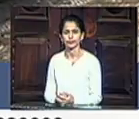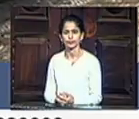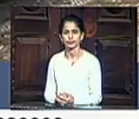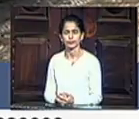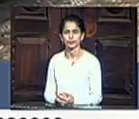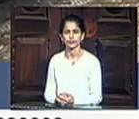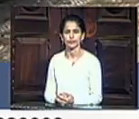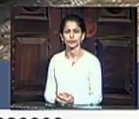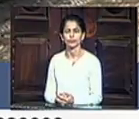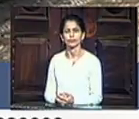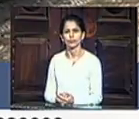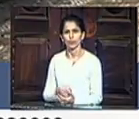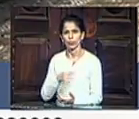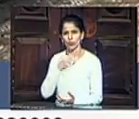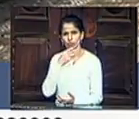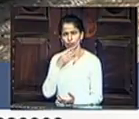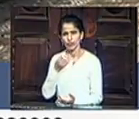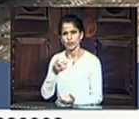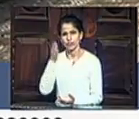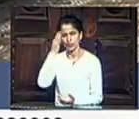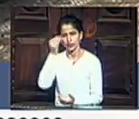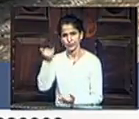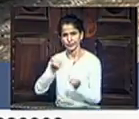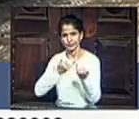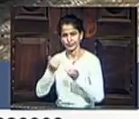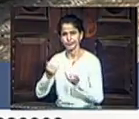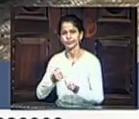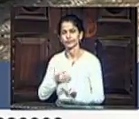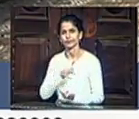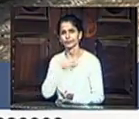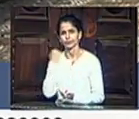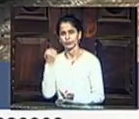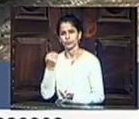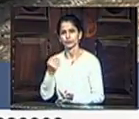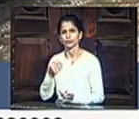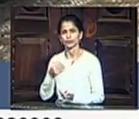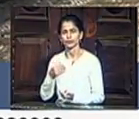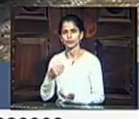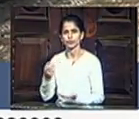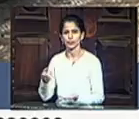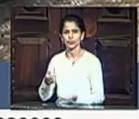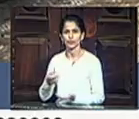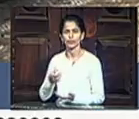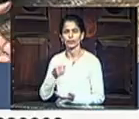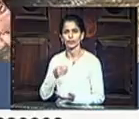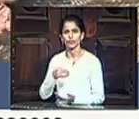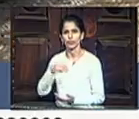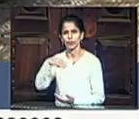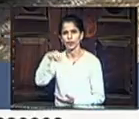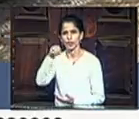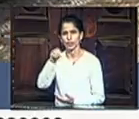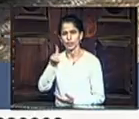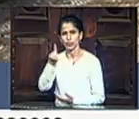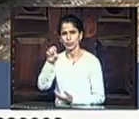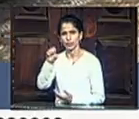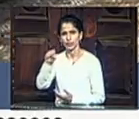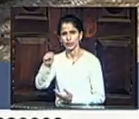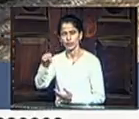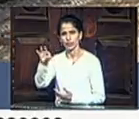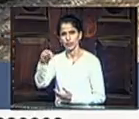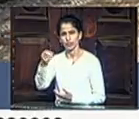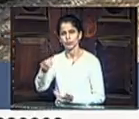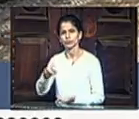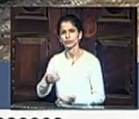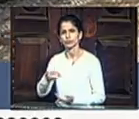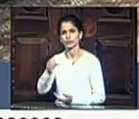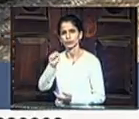do falecimento do grande Modesto da Silveira. Eliomar falou aí. Tomei conhecimento, alertado